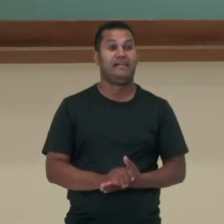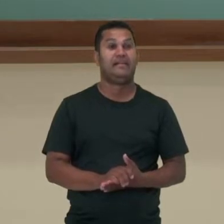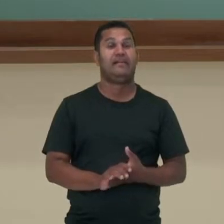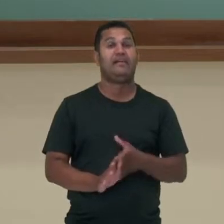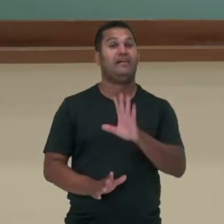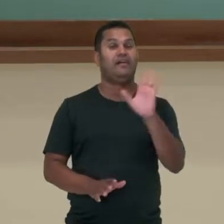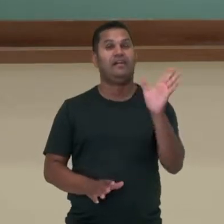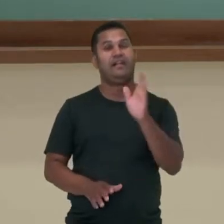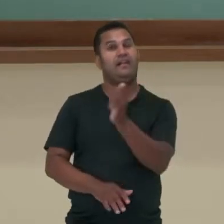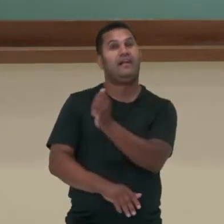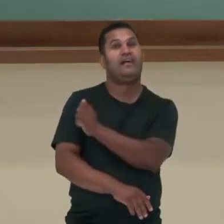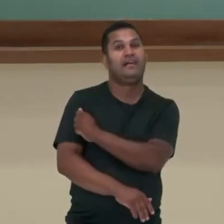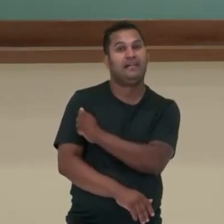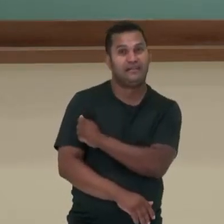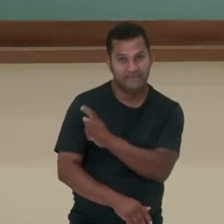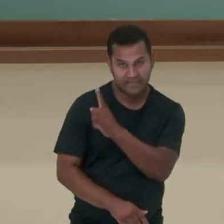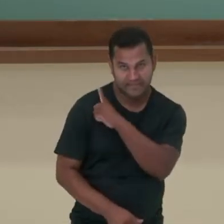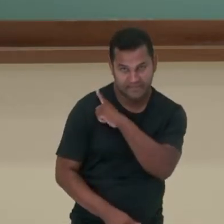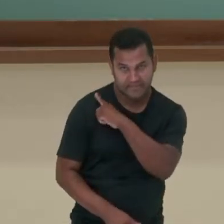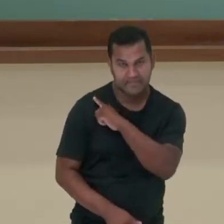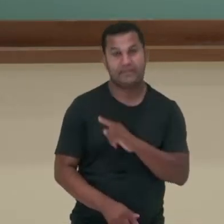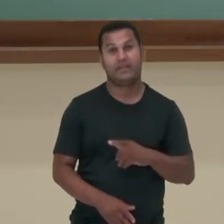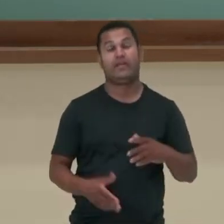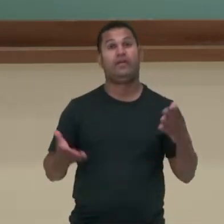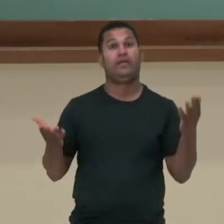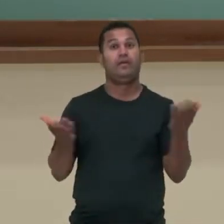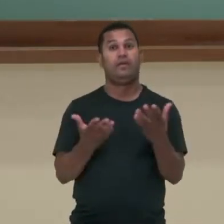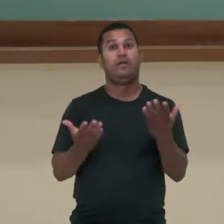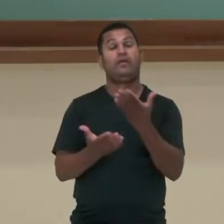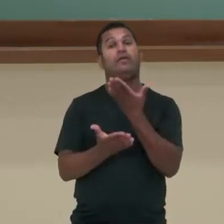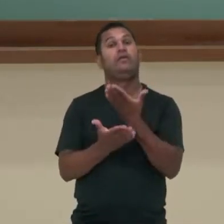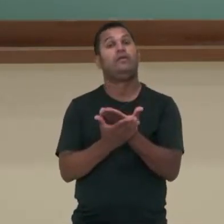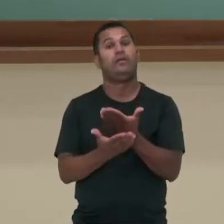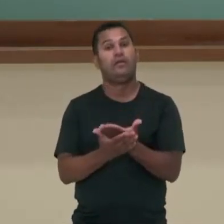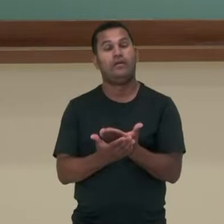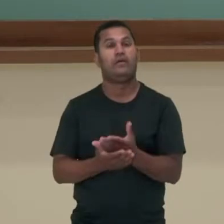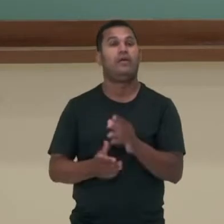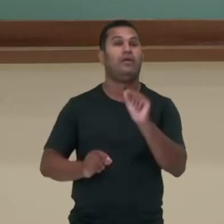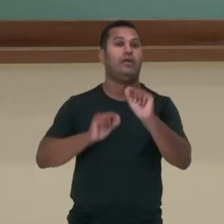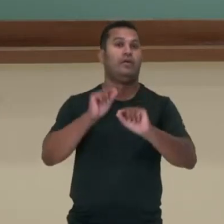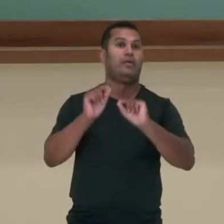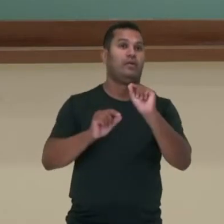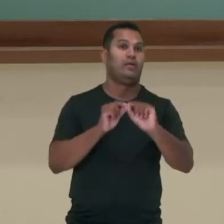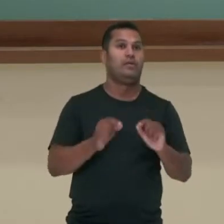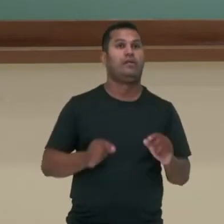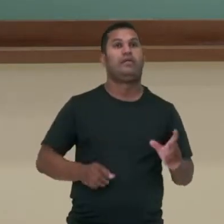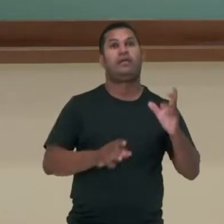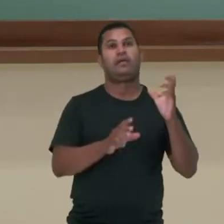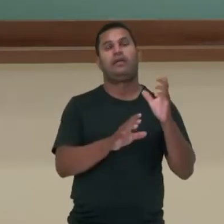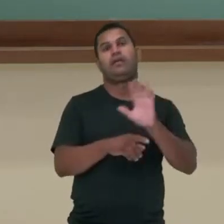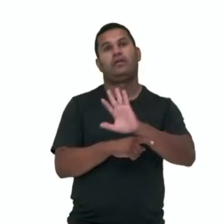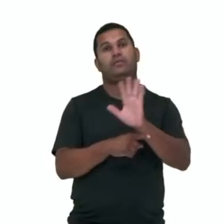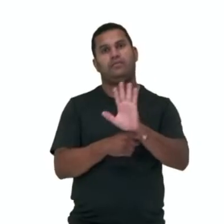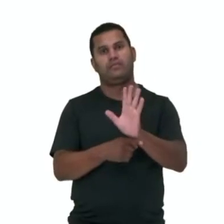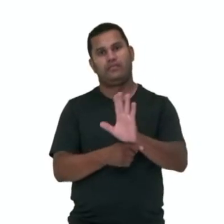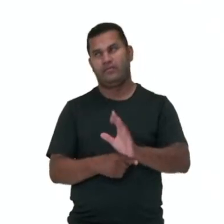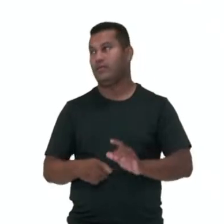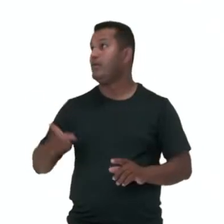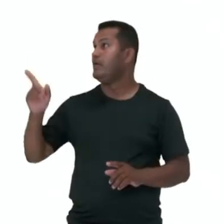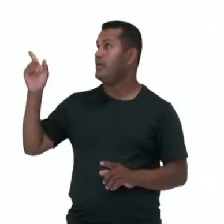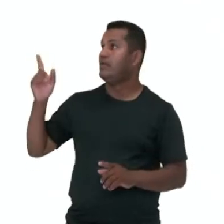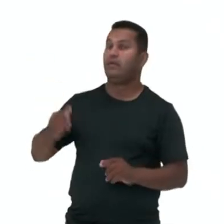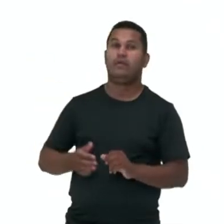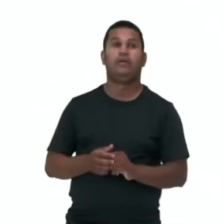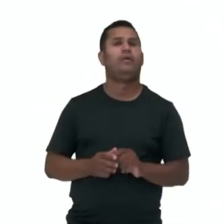Olá, estudantes da primeira série! Nesse vídeo, nós vamos falar sobre níveis hierárquicos dos seres vivos. O que é vida? Vida